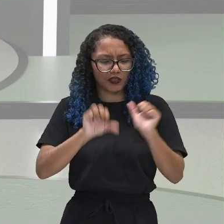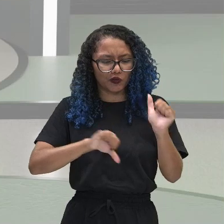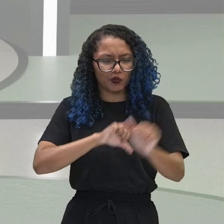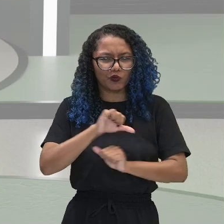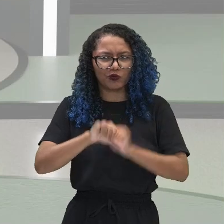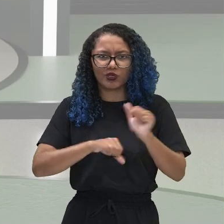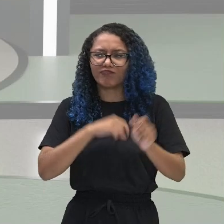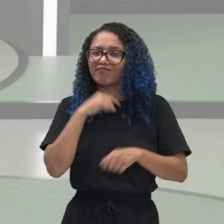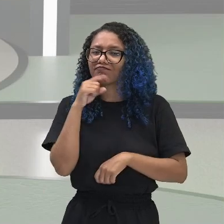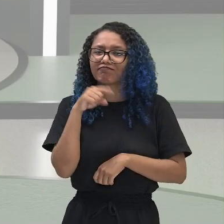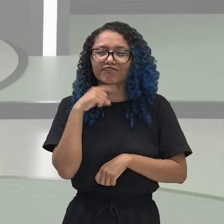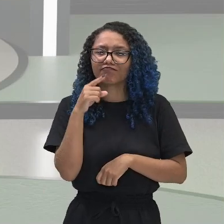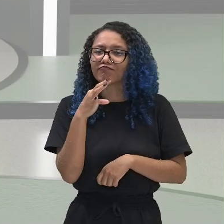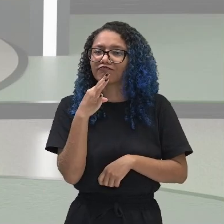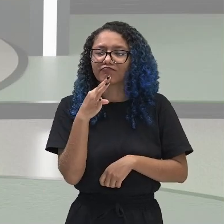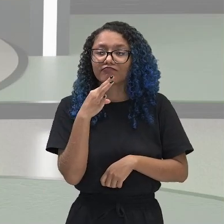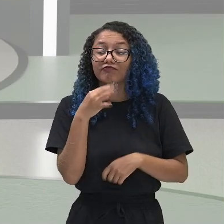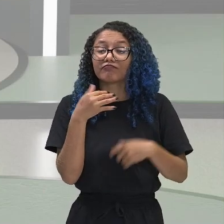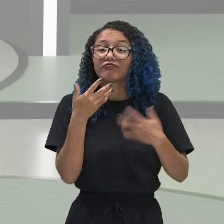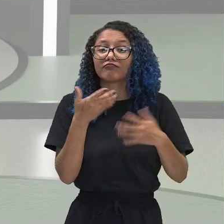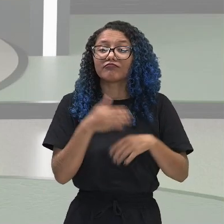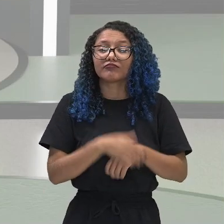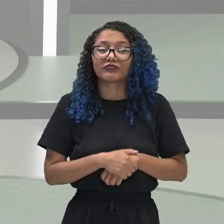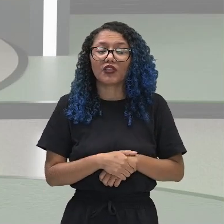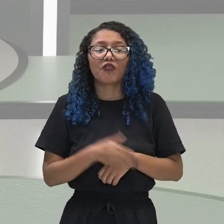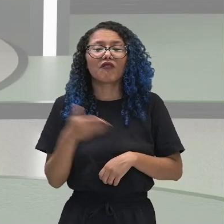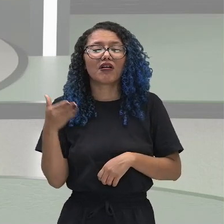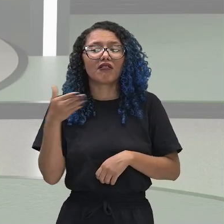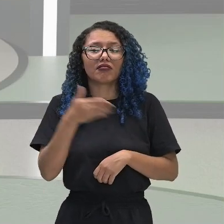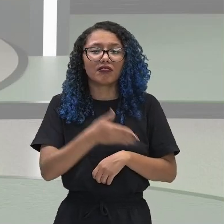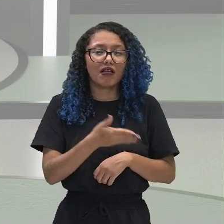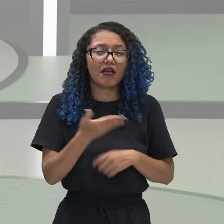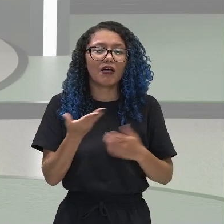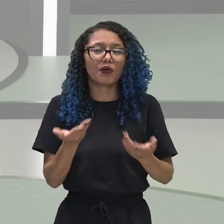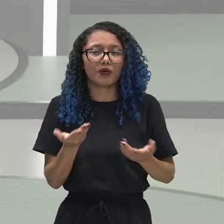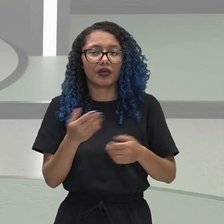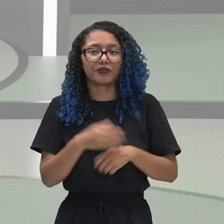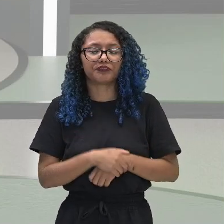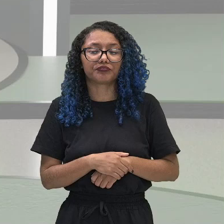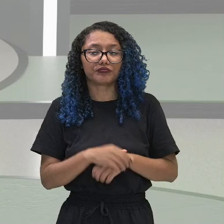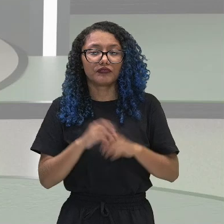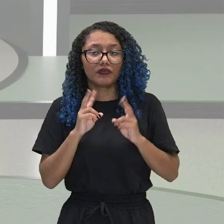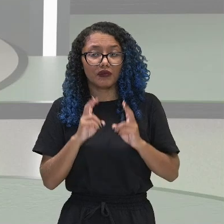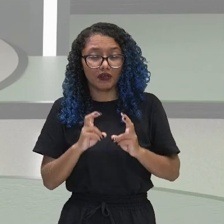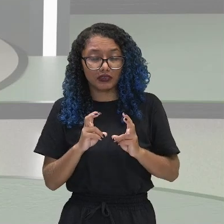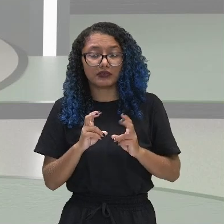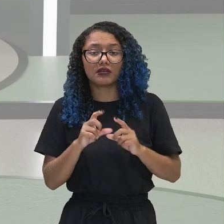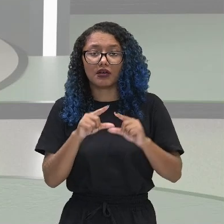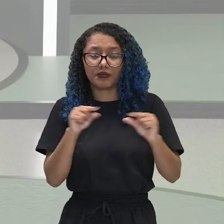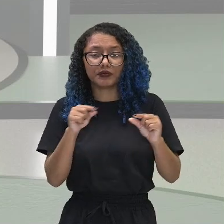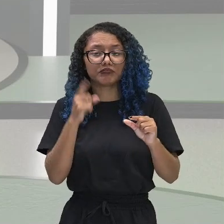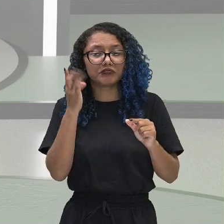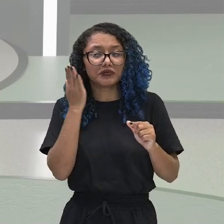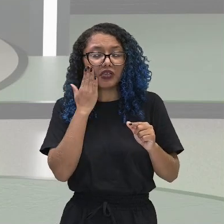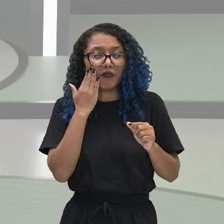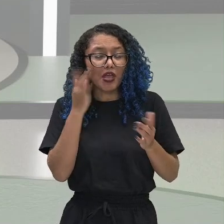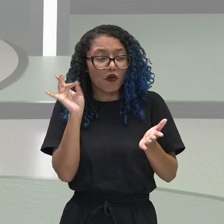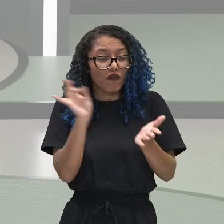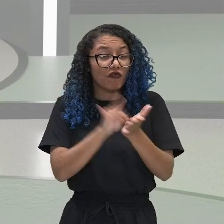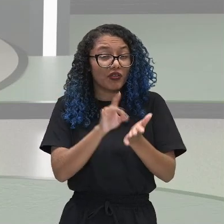e aí ela vai atrás de um exame, de um diagnóstico para saber se realmente está grávida.